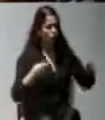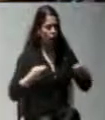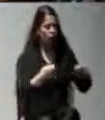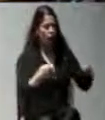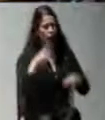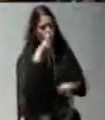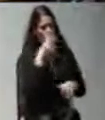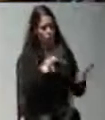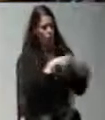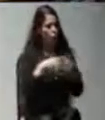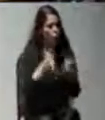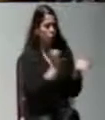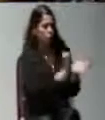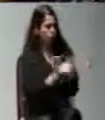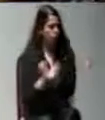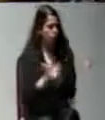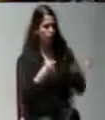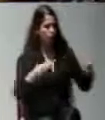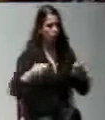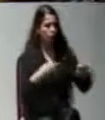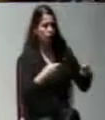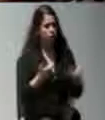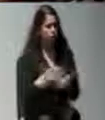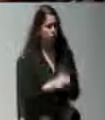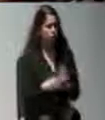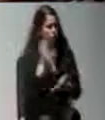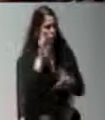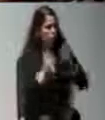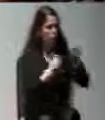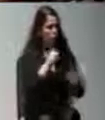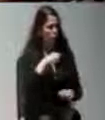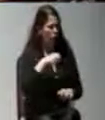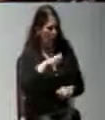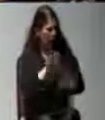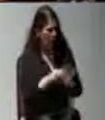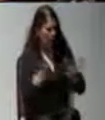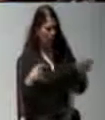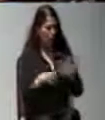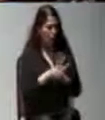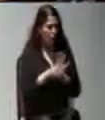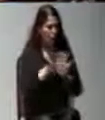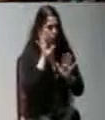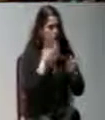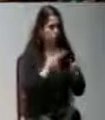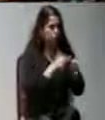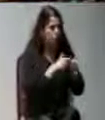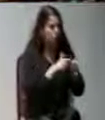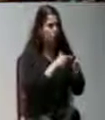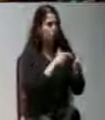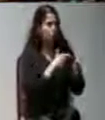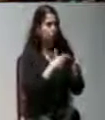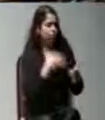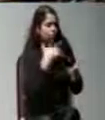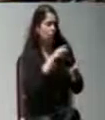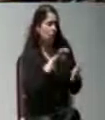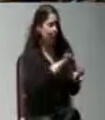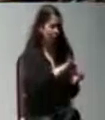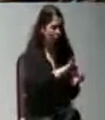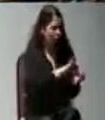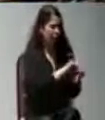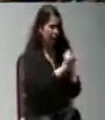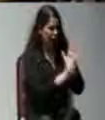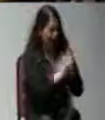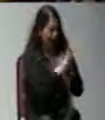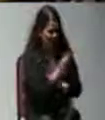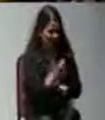grupos. As soluções neoliberais para a crise do capitalismo no século XXI, alcunhadas